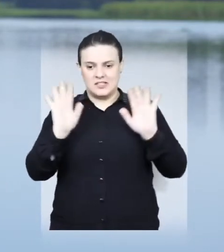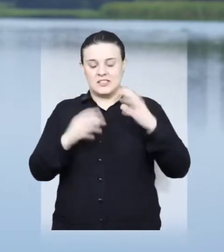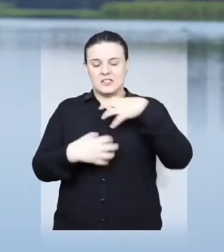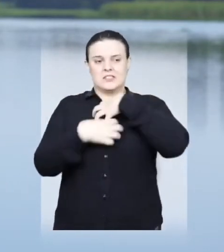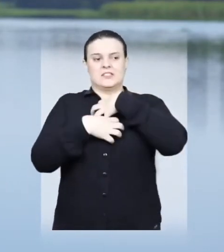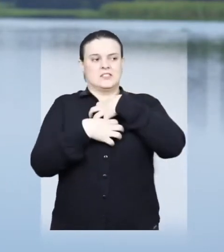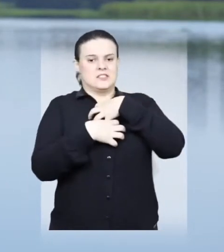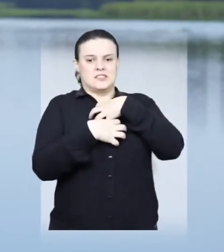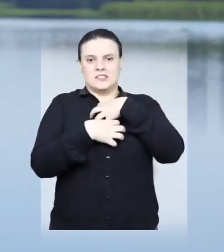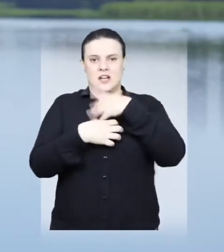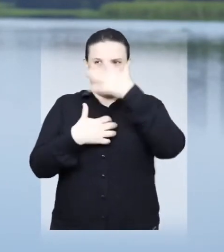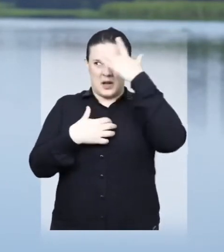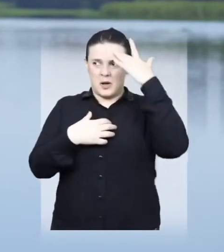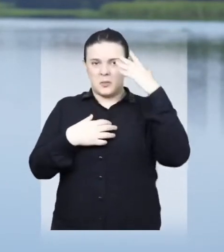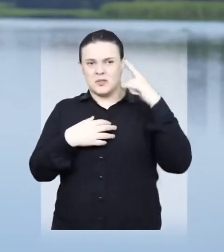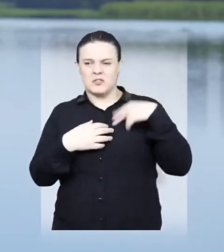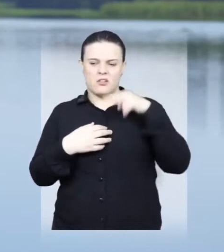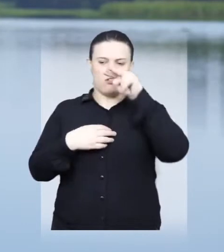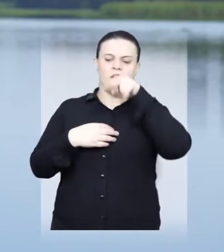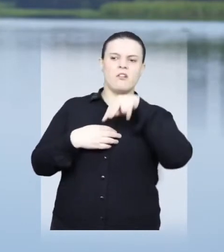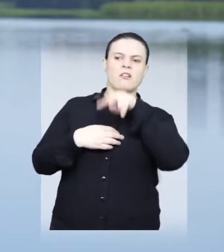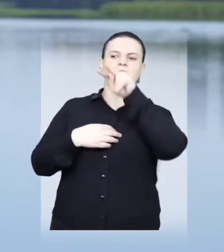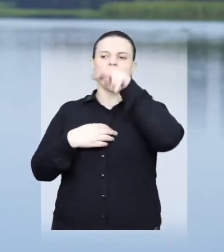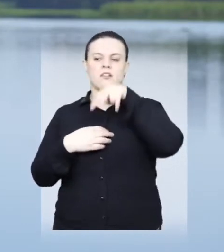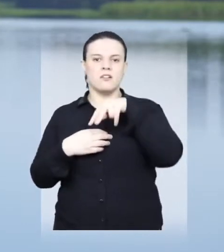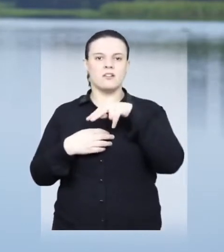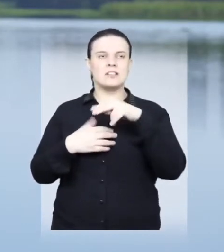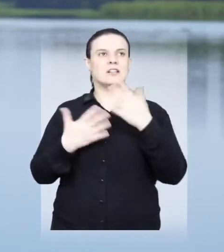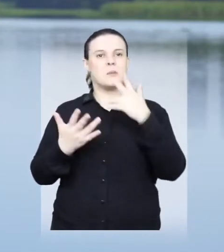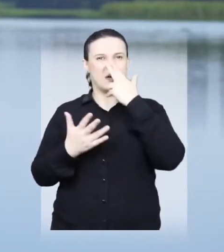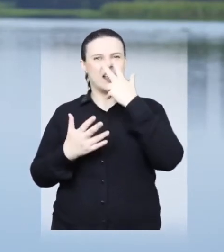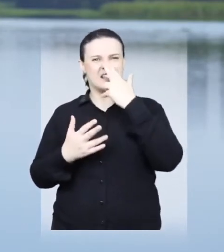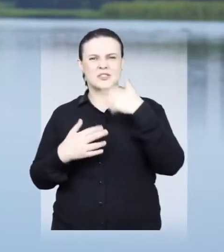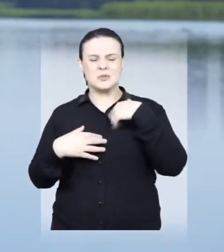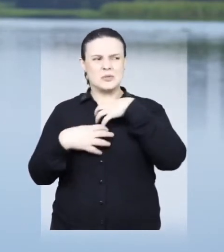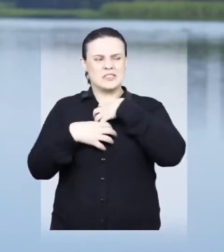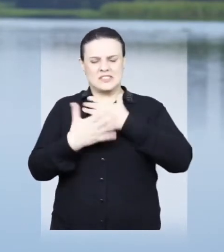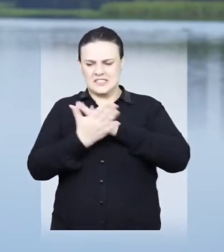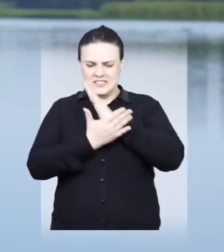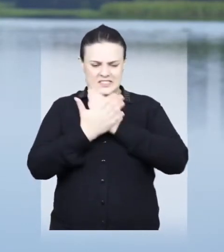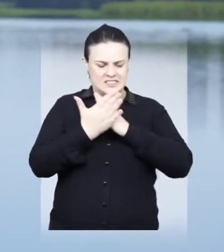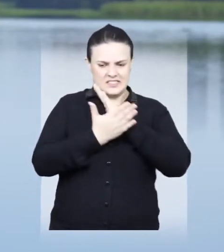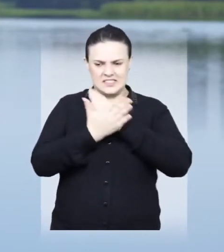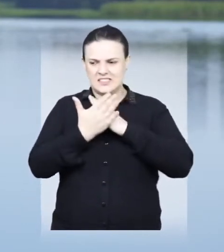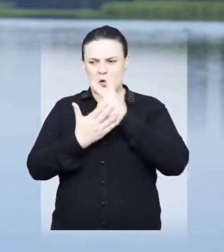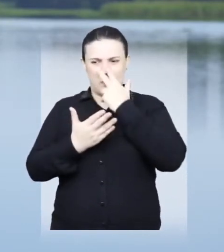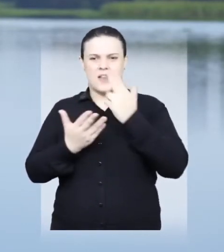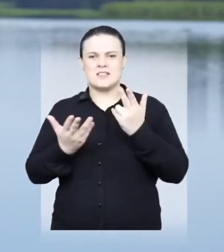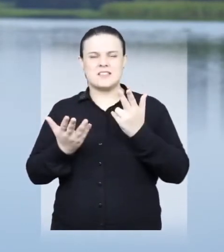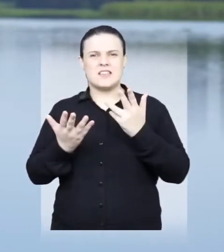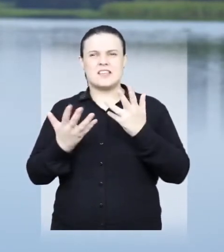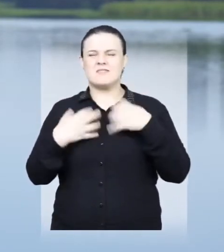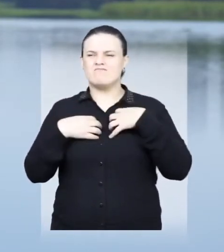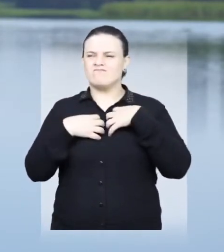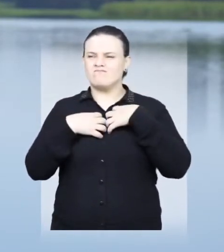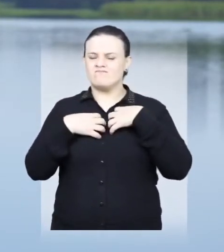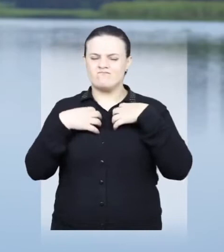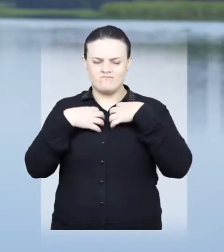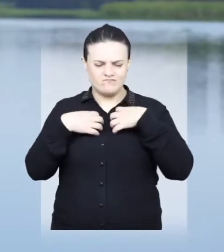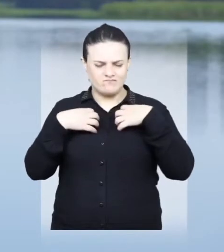eu sentia isso. Falava assim, as pessoas estão procurando, eu estou me sentindo aqui um